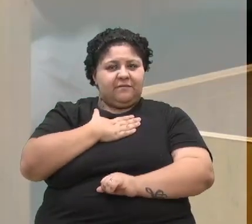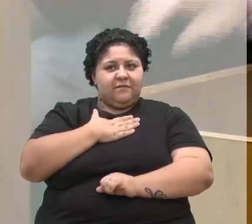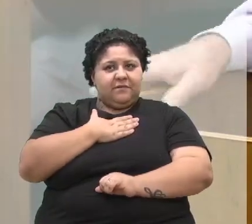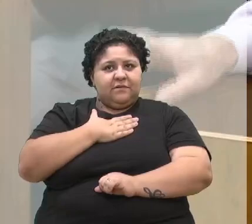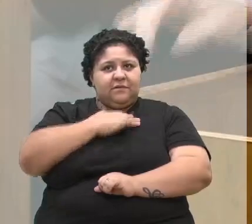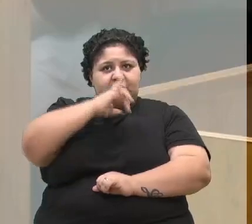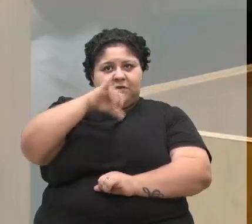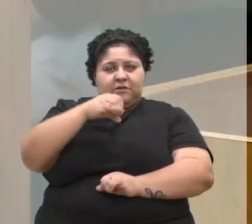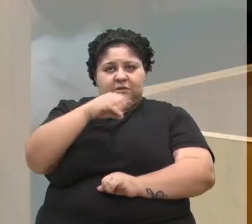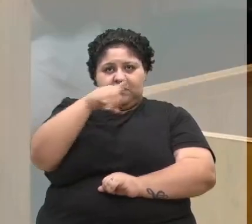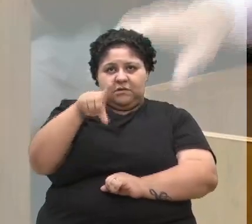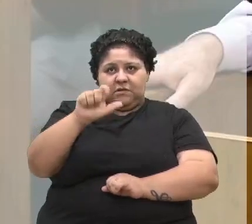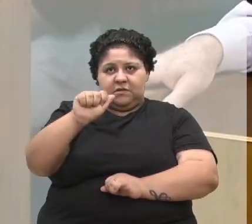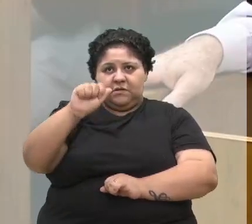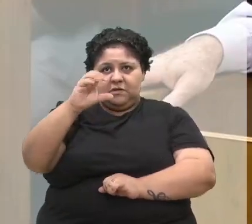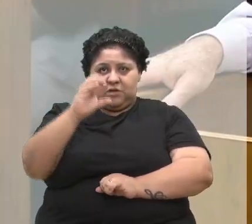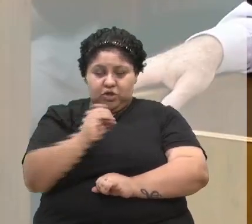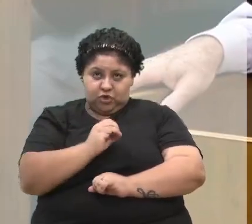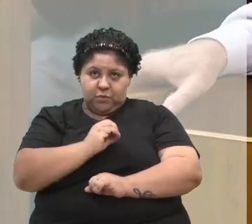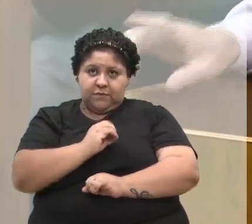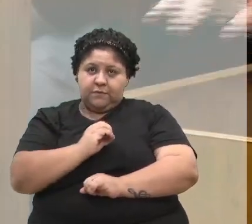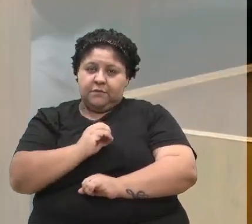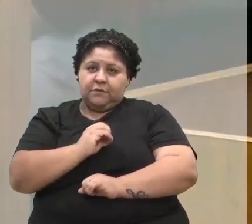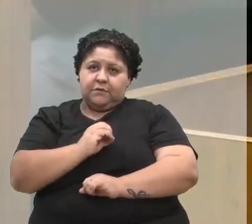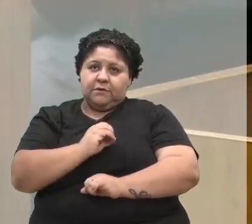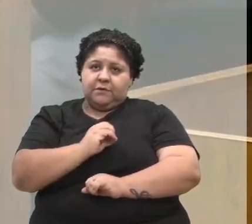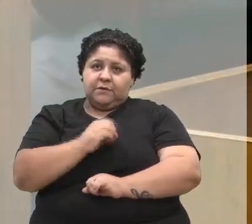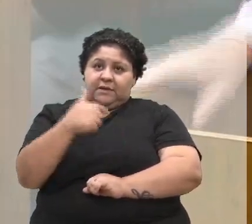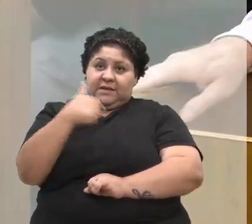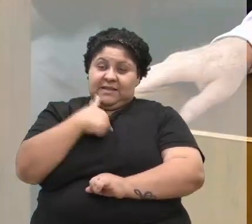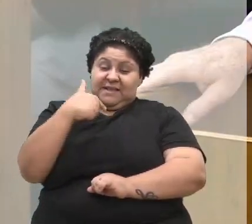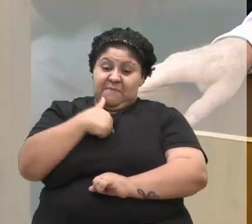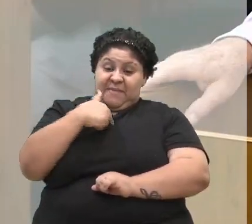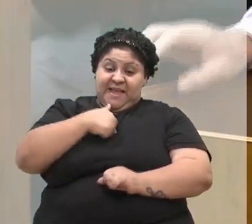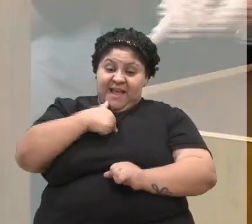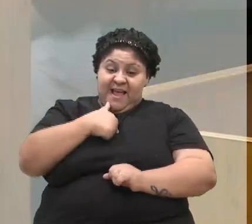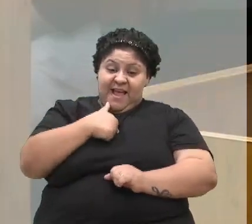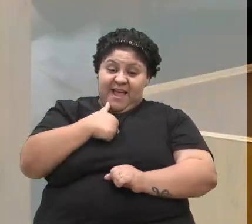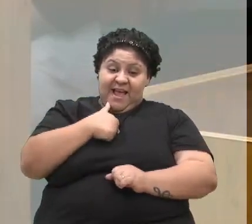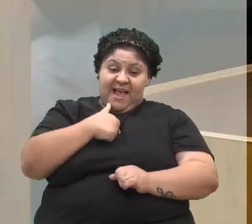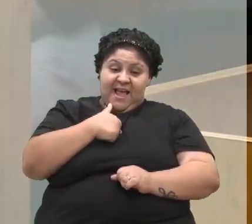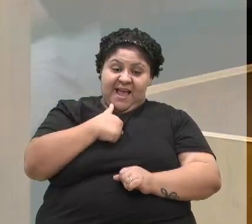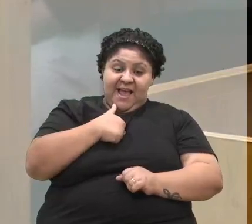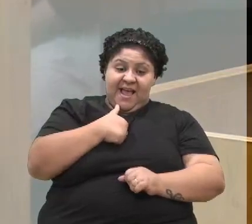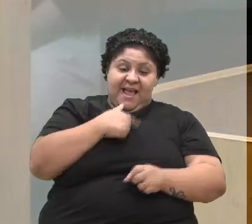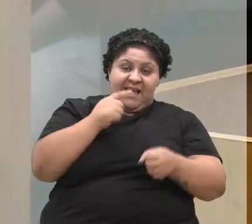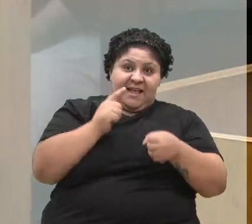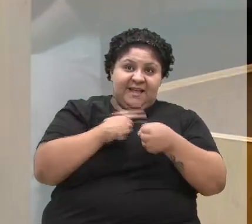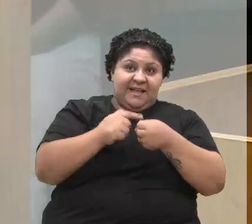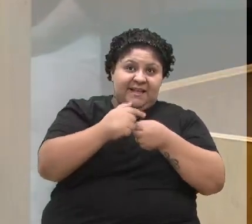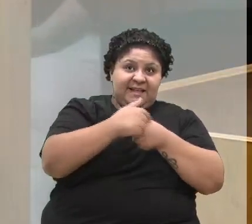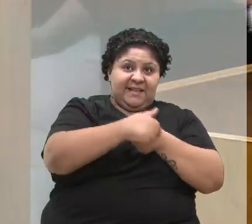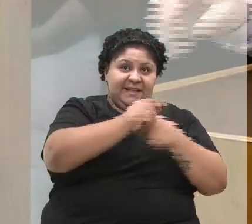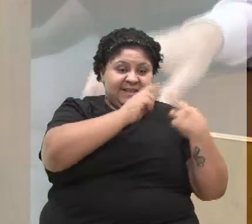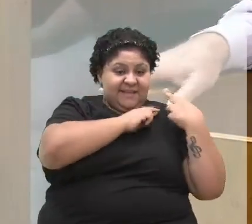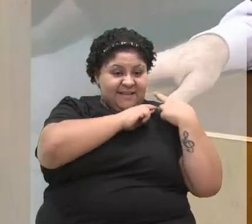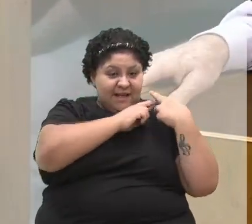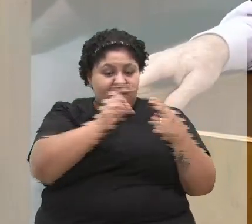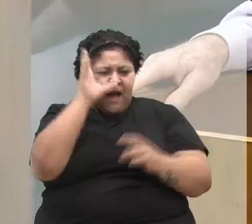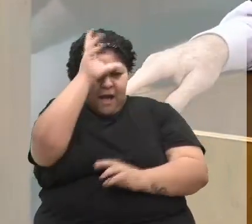de Andrade é de São João da Urtiga, é da minha terra, e representa, aprendeu lá,